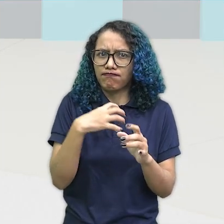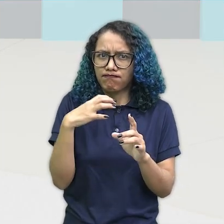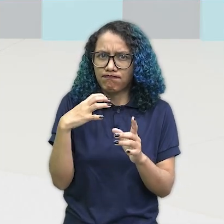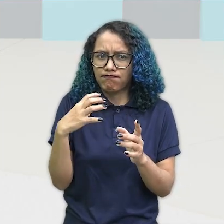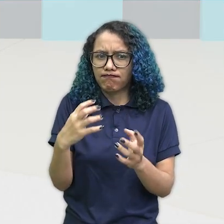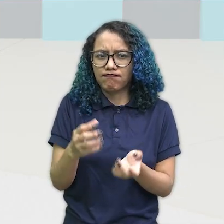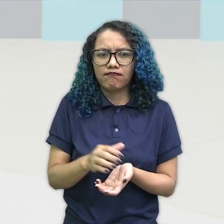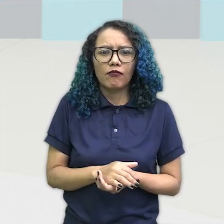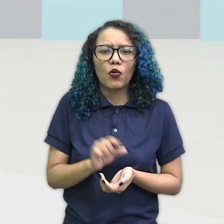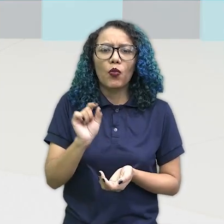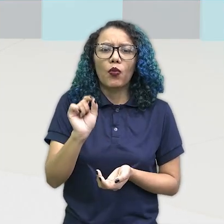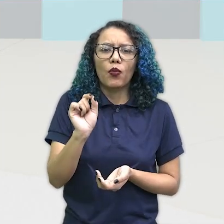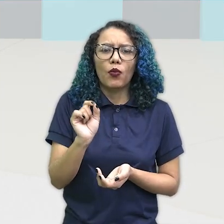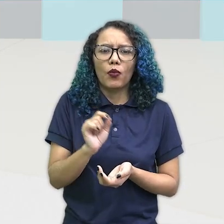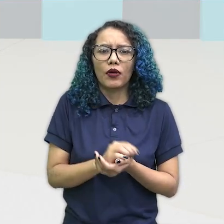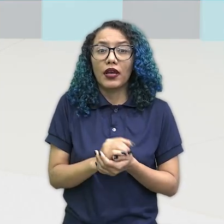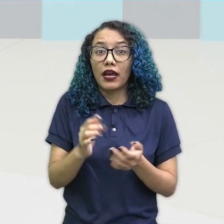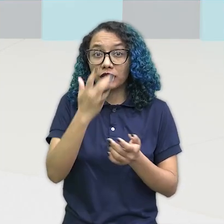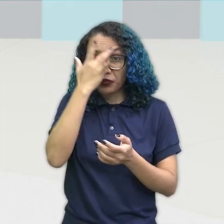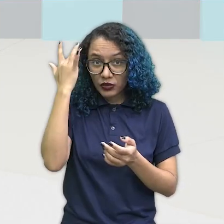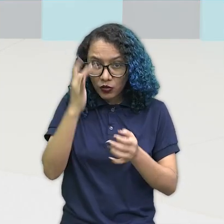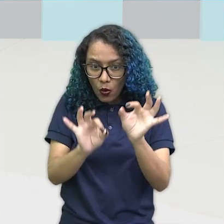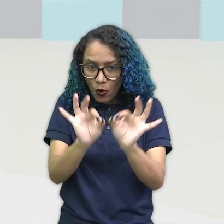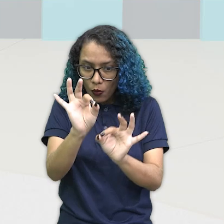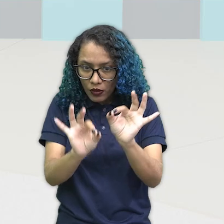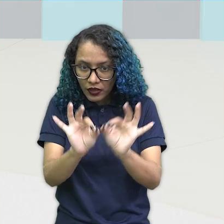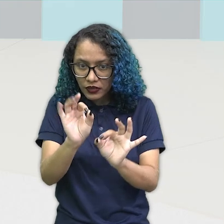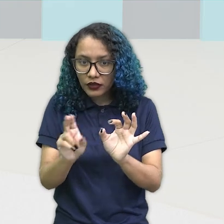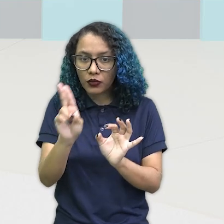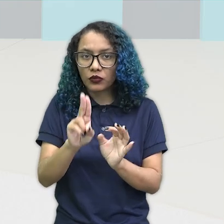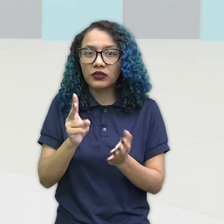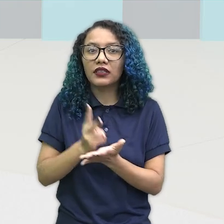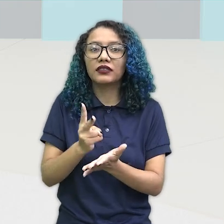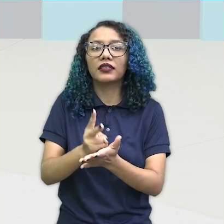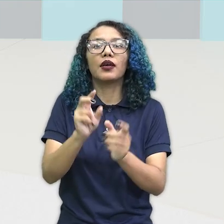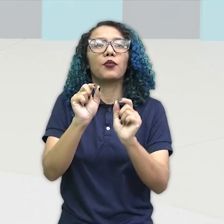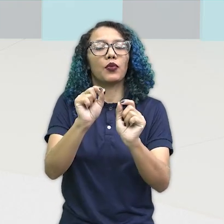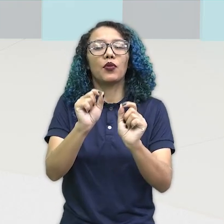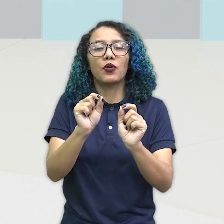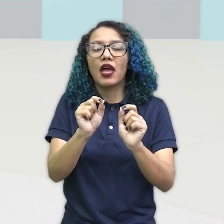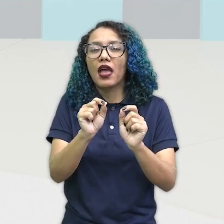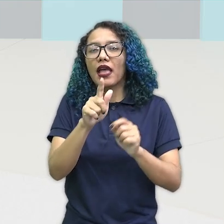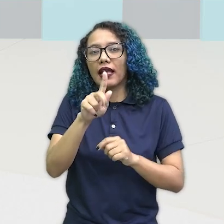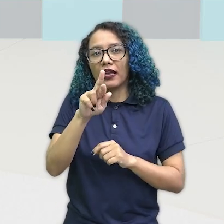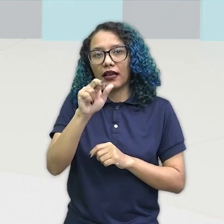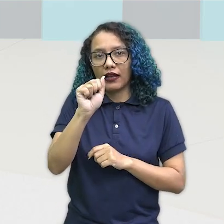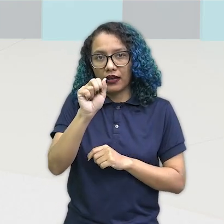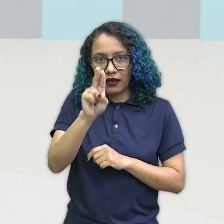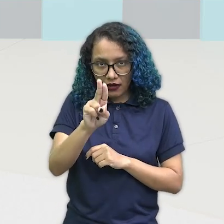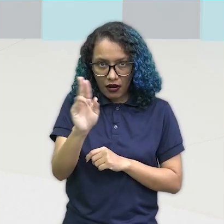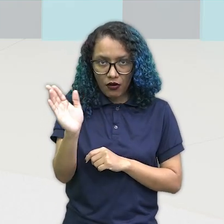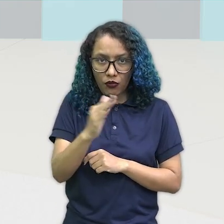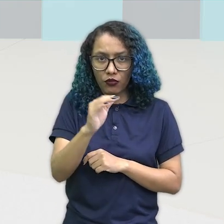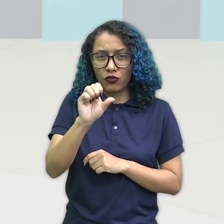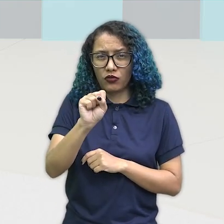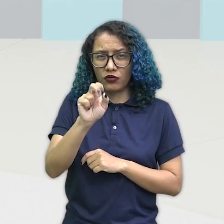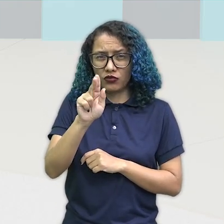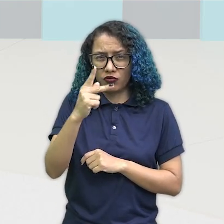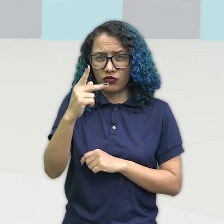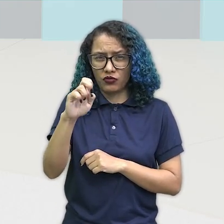produzem geralmente utilizam muito o grau superlativo, né? Notícias com a intenção de